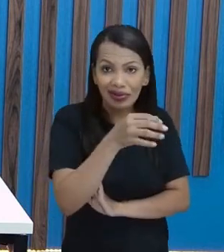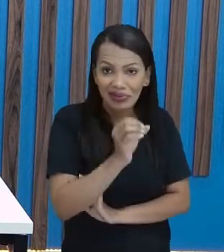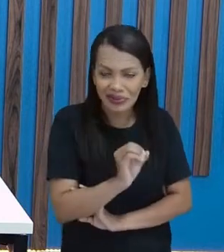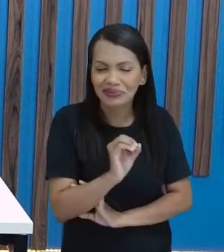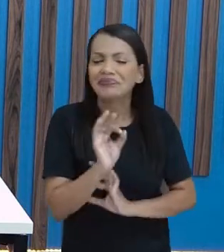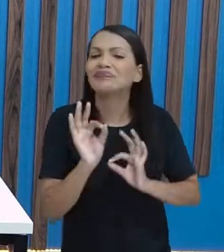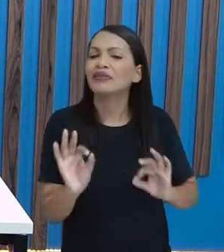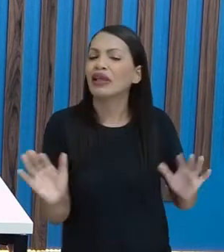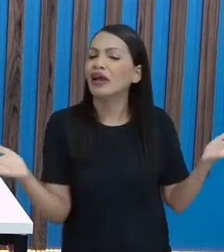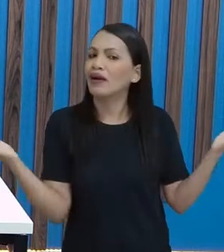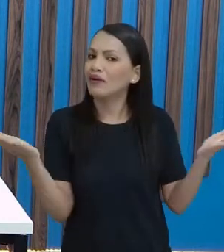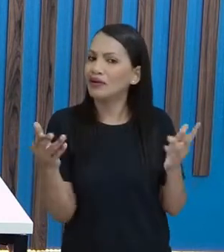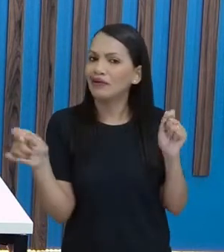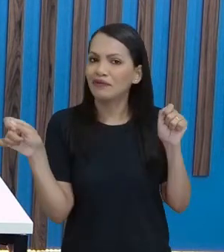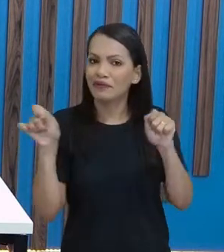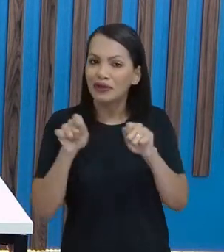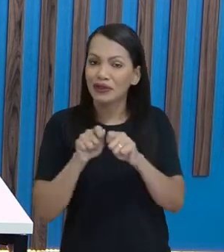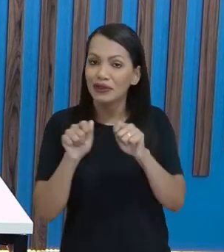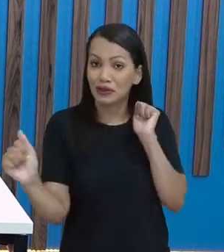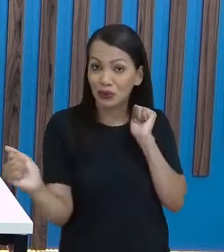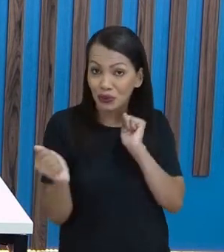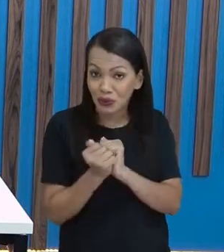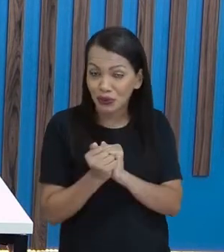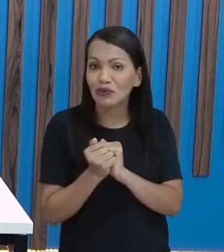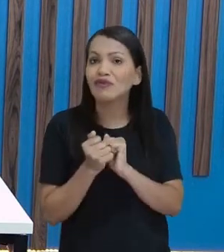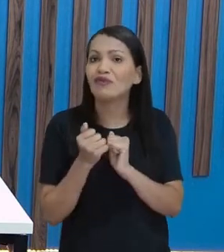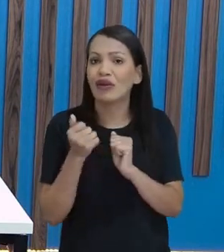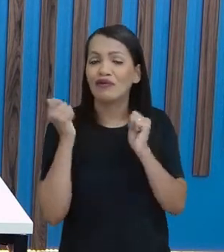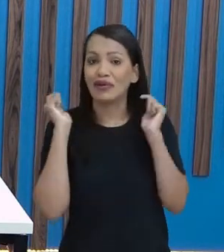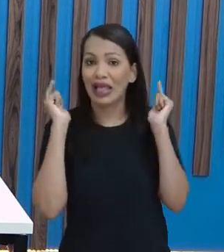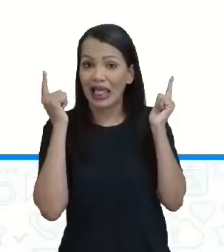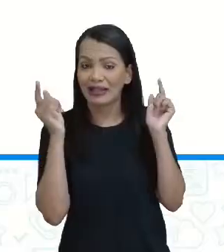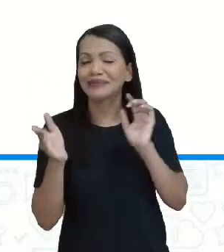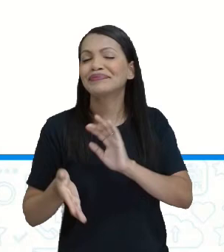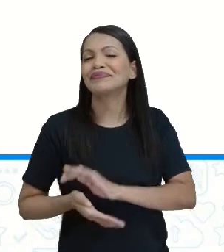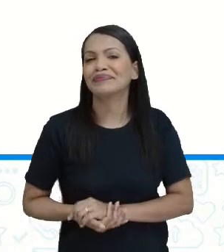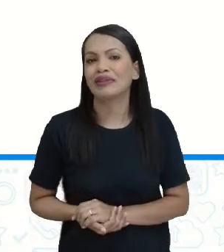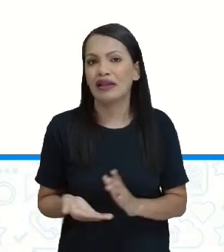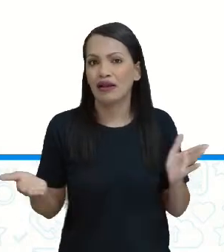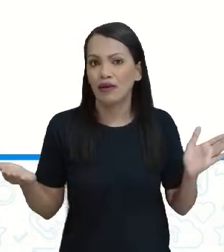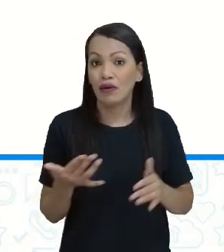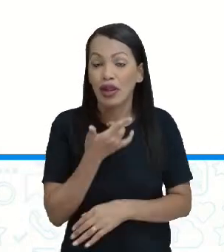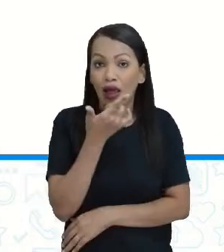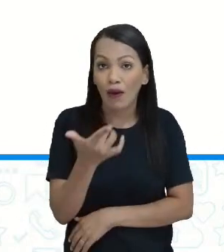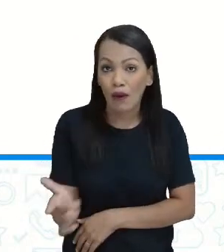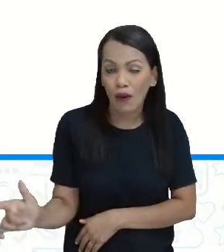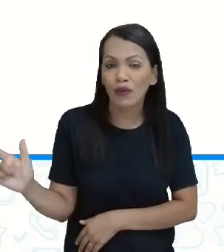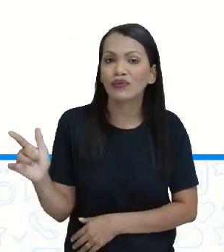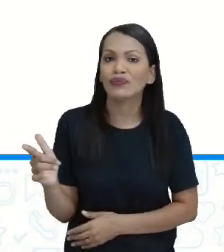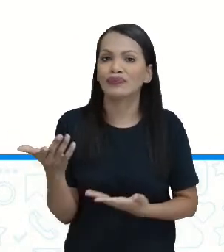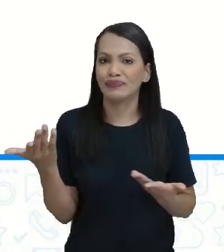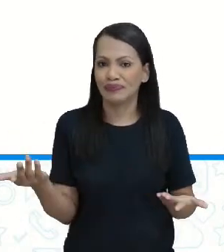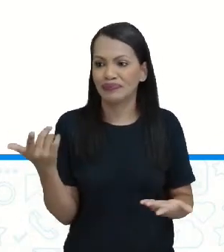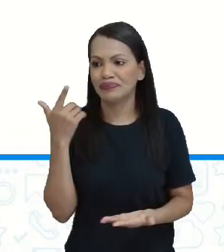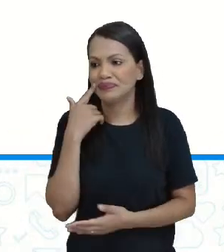eles vão fazer juntos e vai ficar bem divertido, né? Vamos para mais outro probleminha. Agora é com